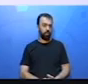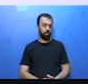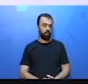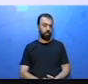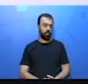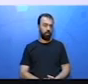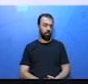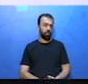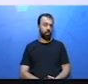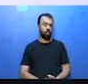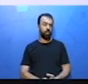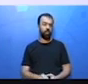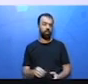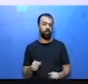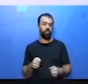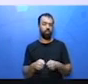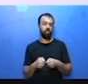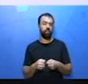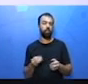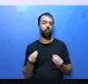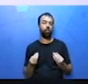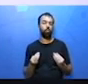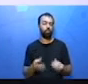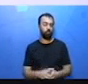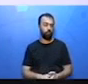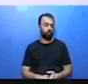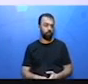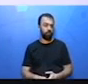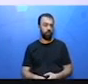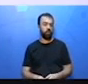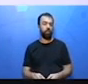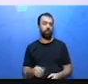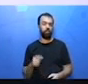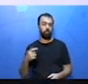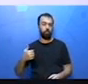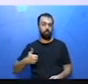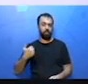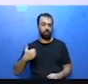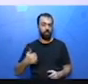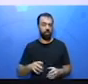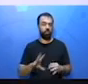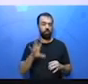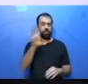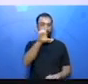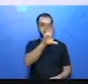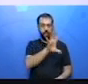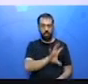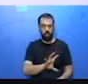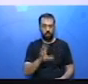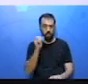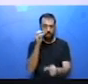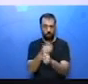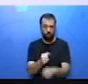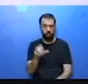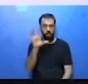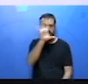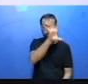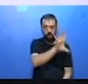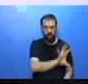Então, como que a gente vai fazer? Vamos calcular a área da